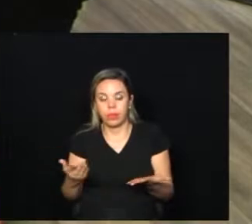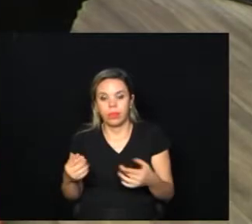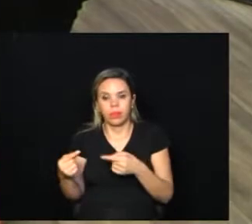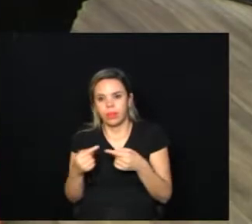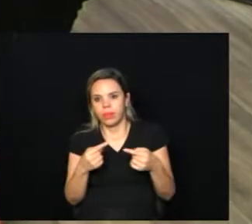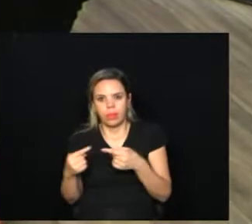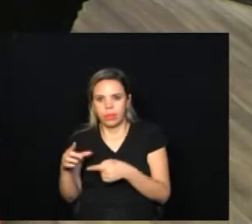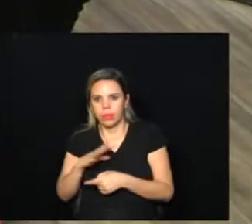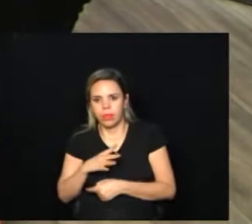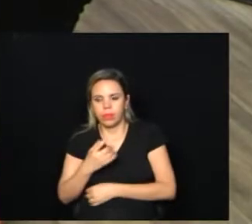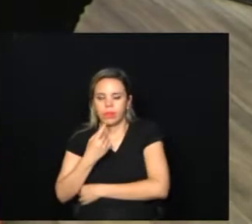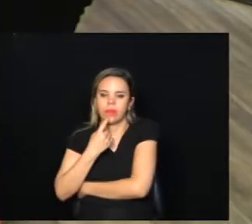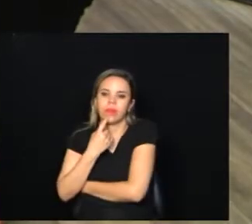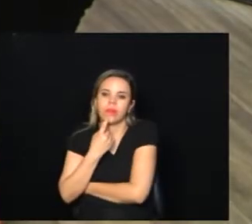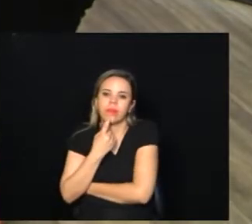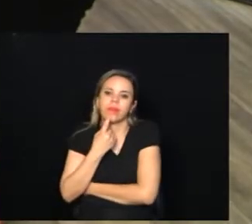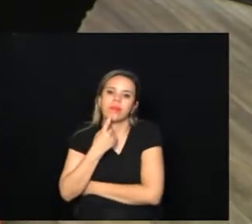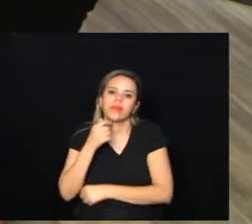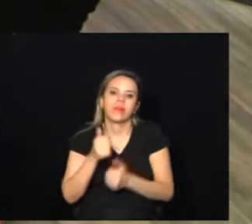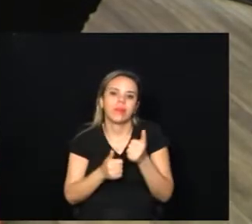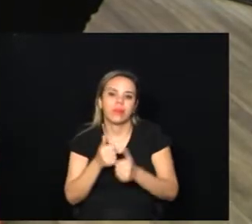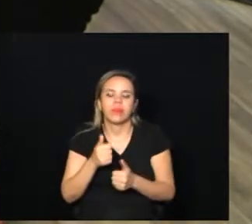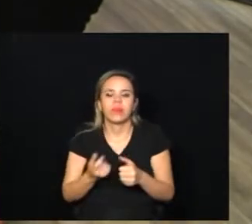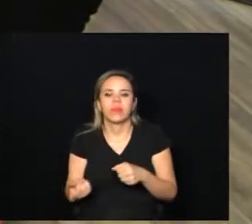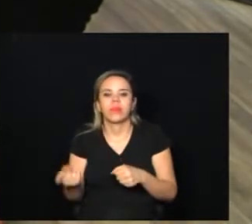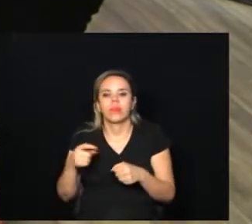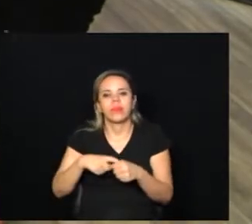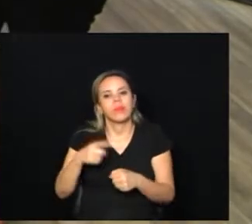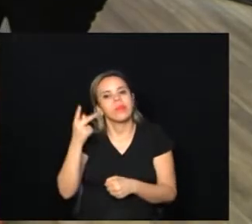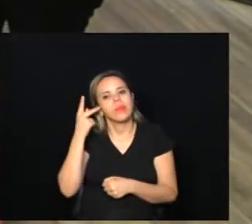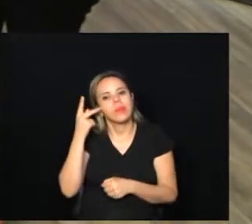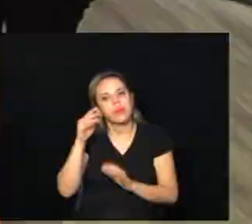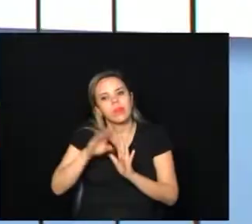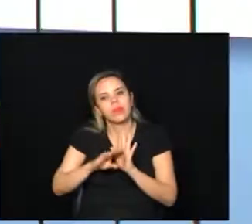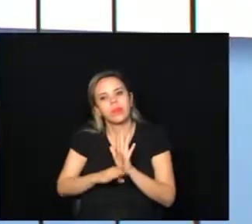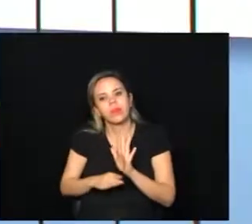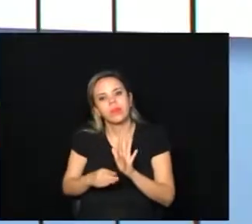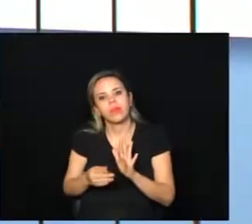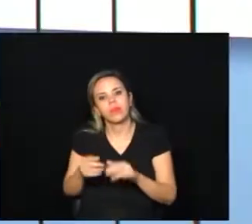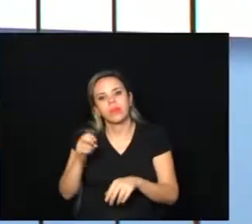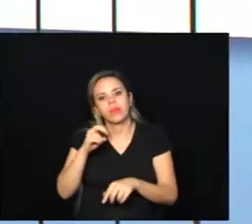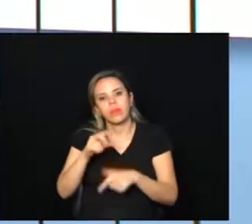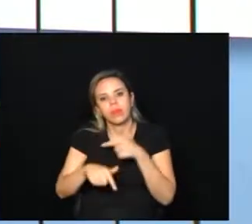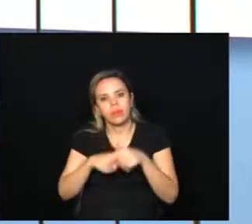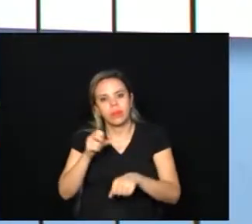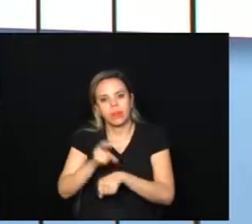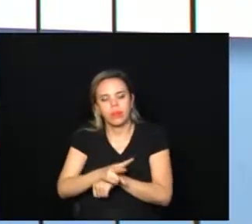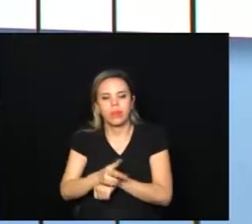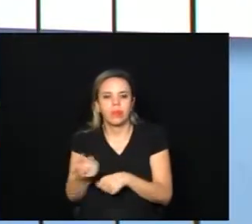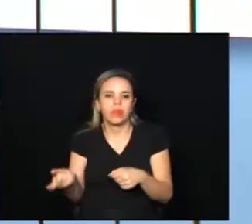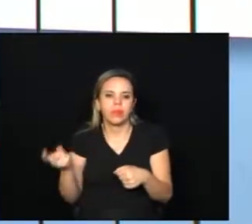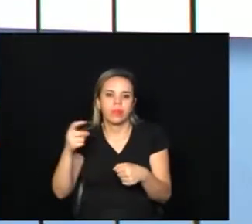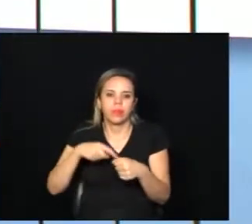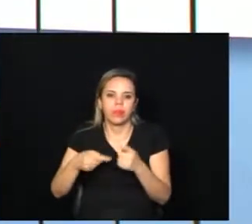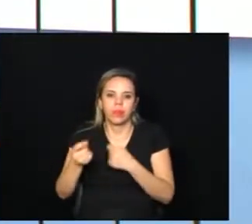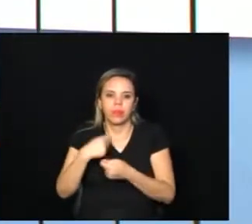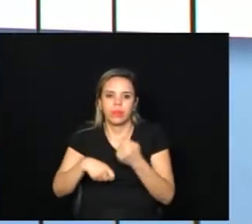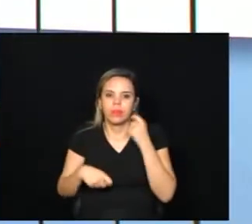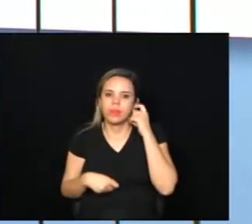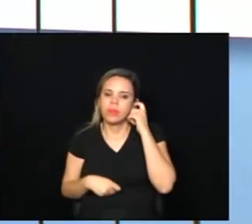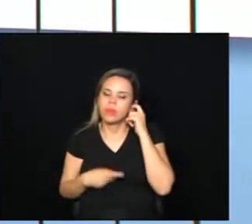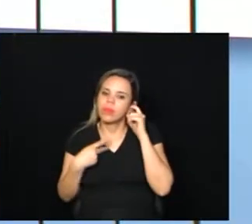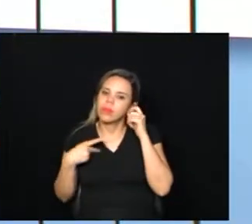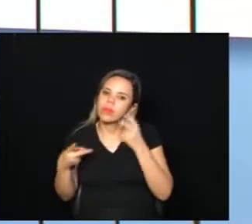na cidade de Campinas. O Retoma São Paulo tem um pouquinho a ver ainda com emprego e também retomada da economia. A